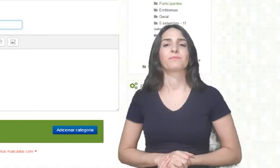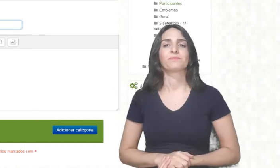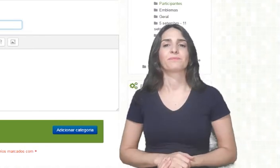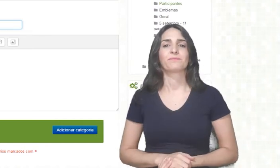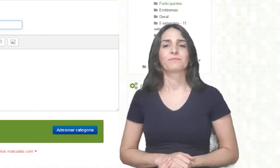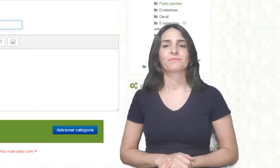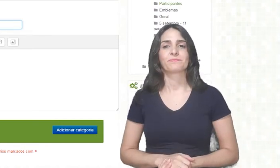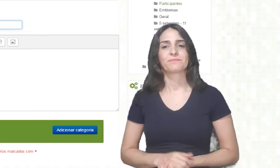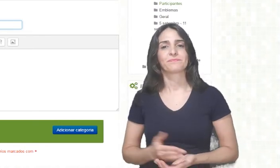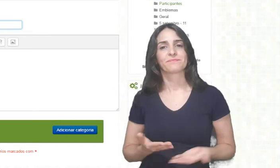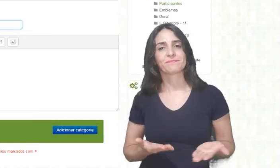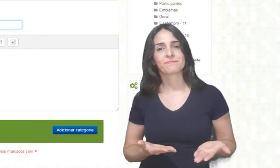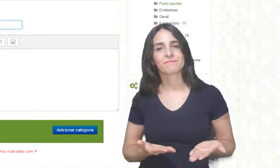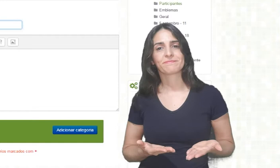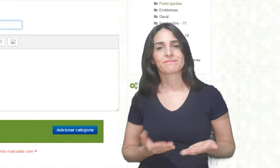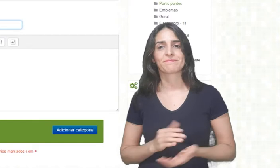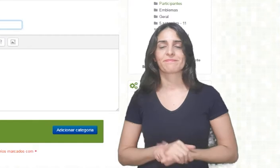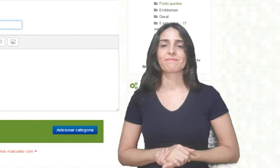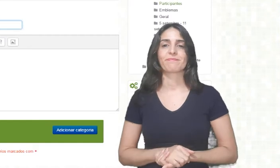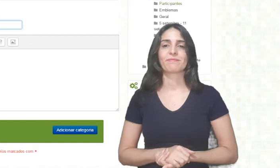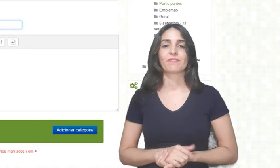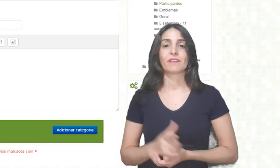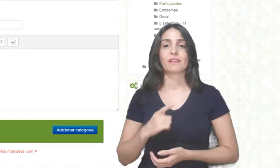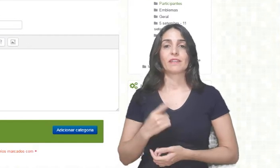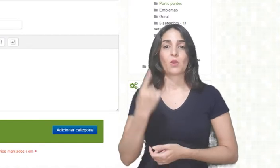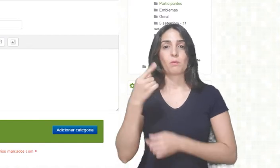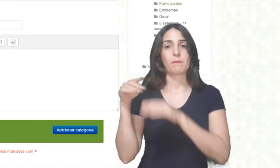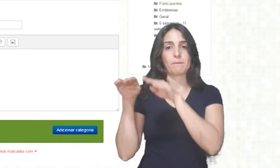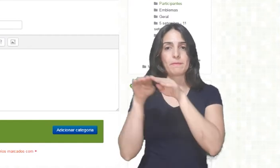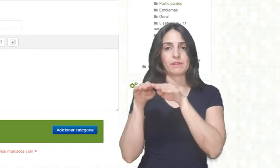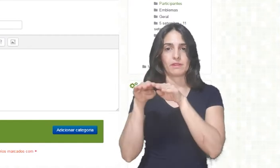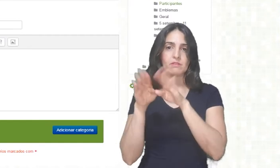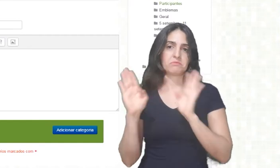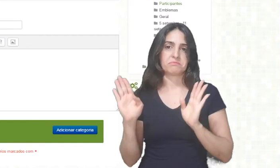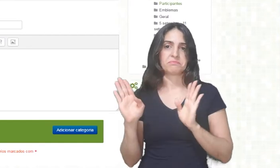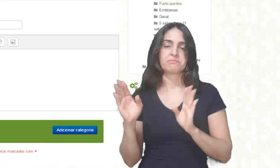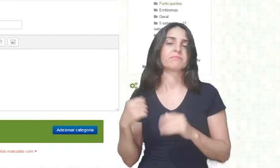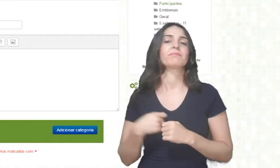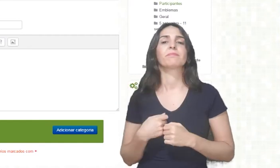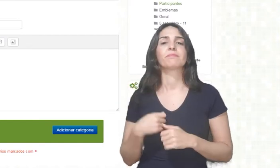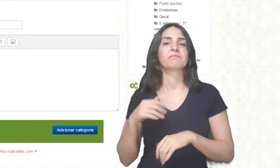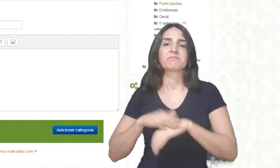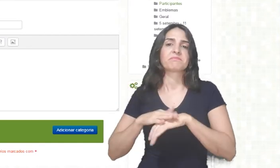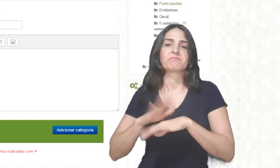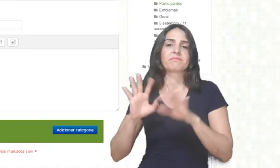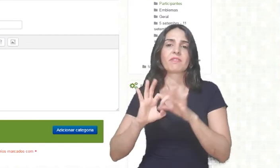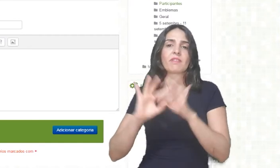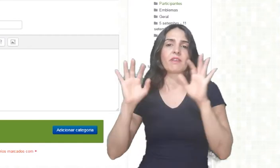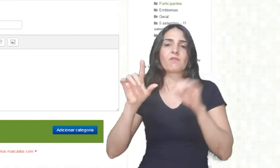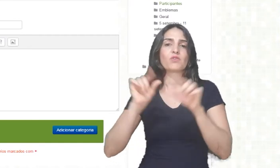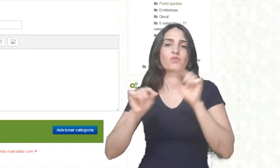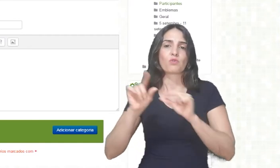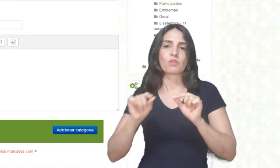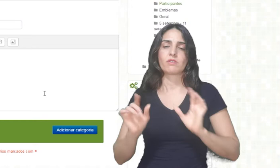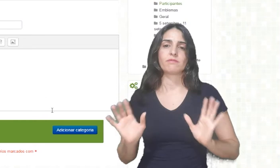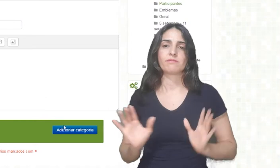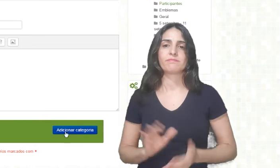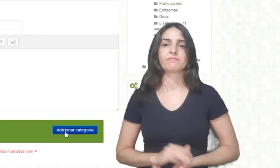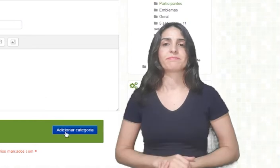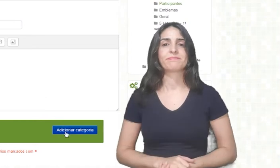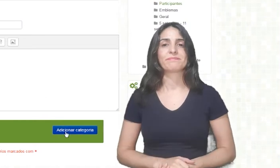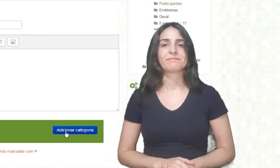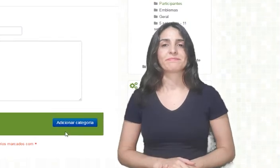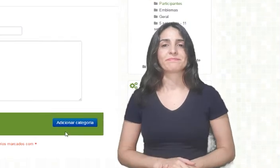atividade um a categoria pai vai ser a padrão Ou eu posso colocar como início tanto